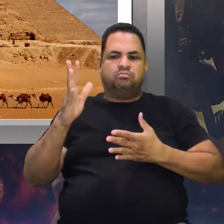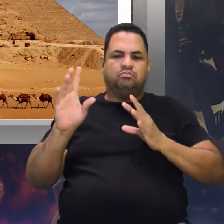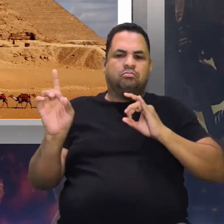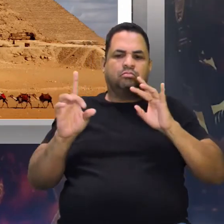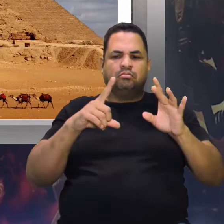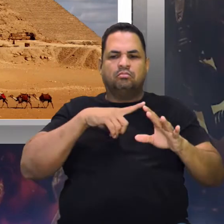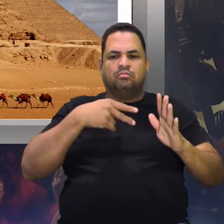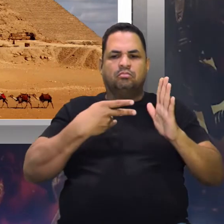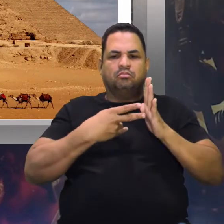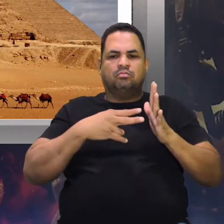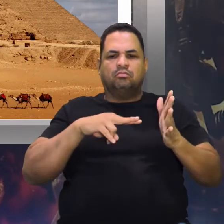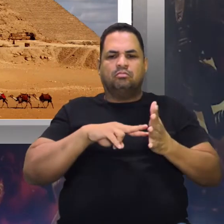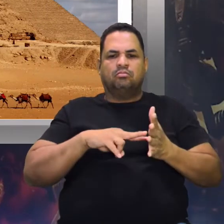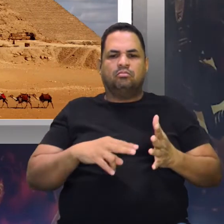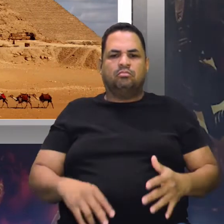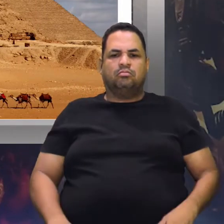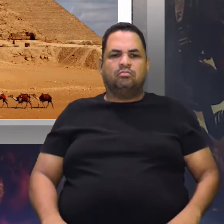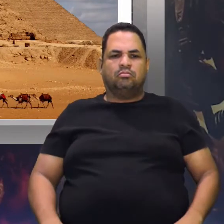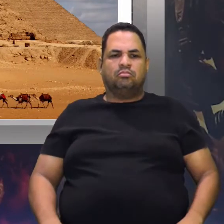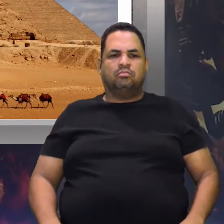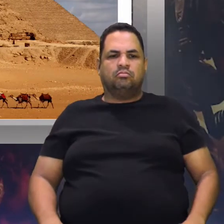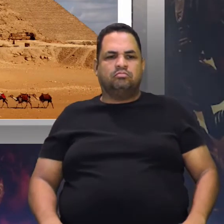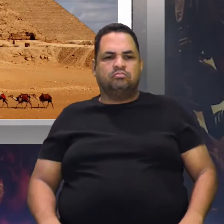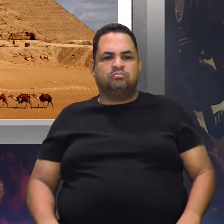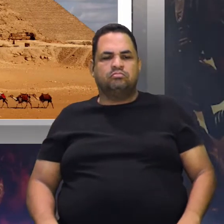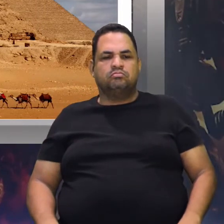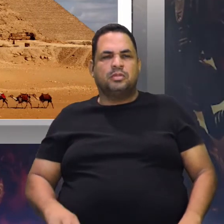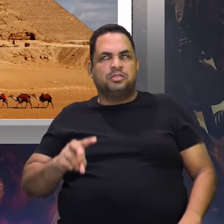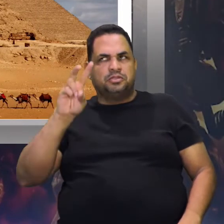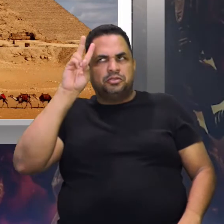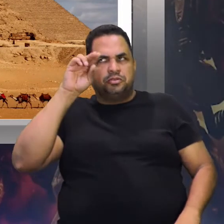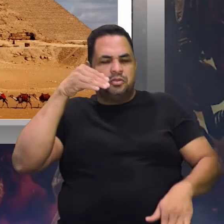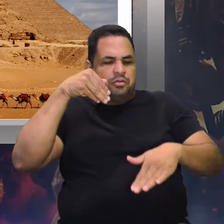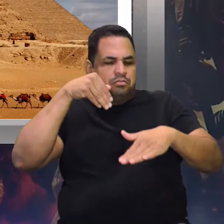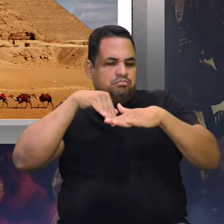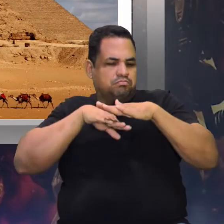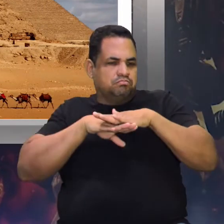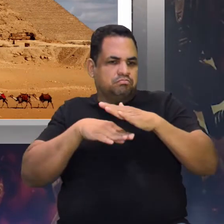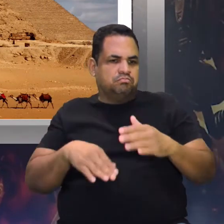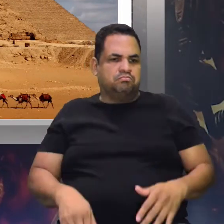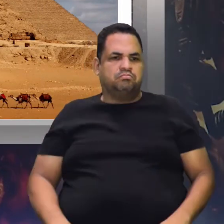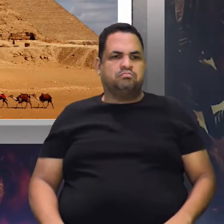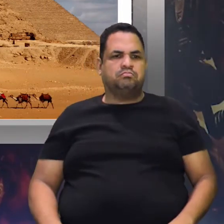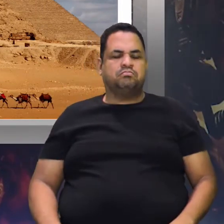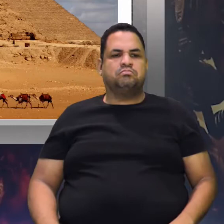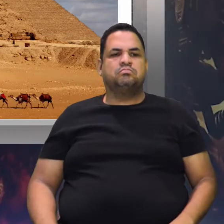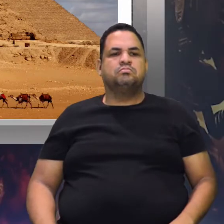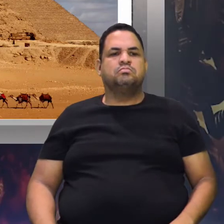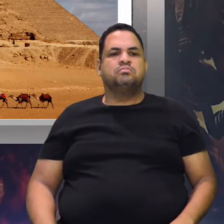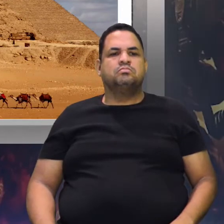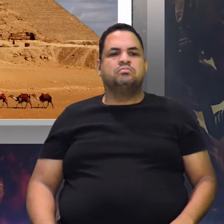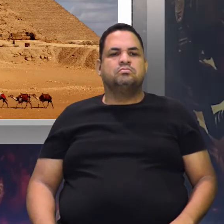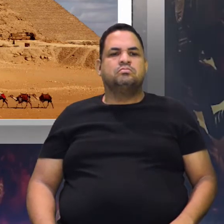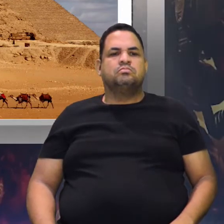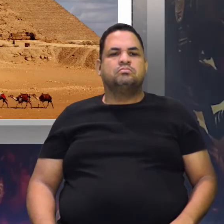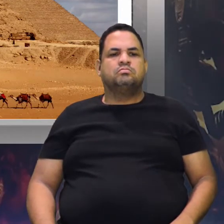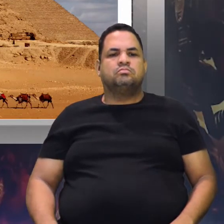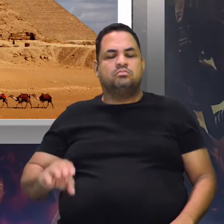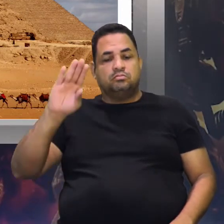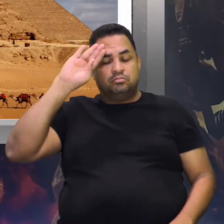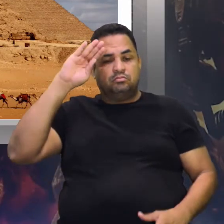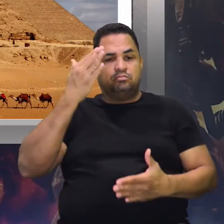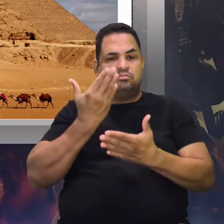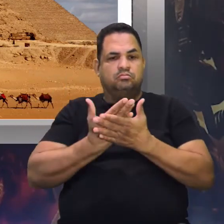um significado e um mistério. A religião egípcia, elas acreditavam